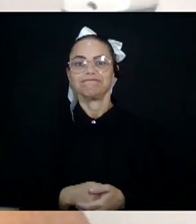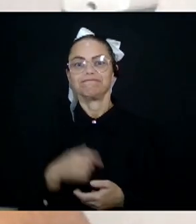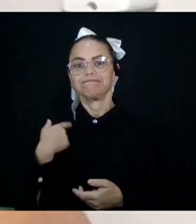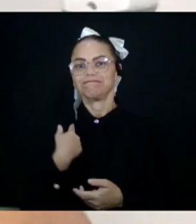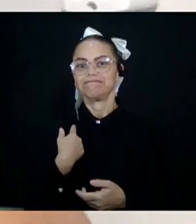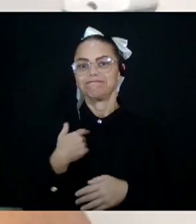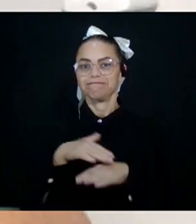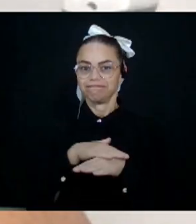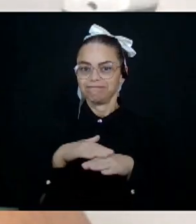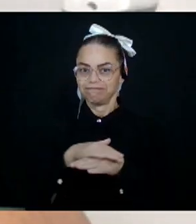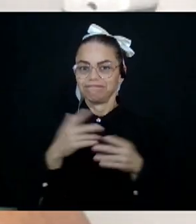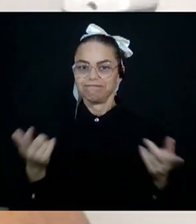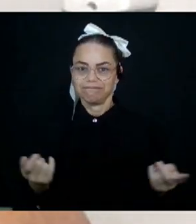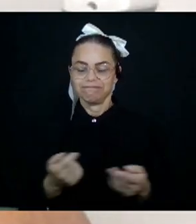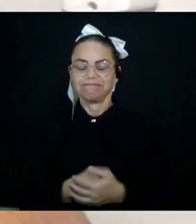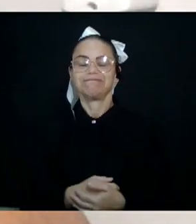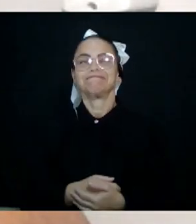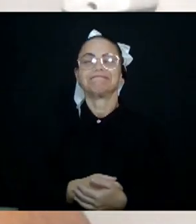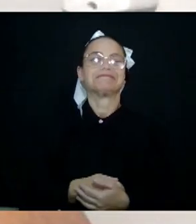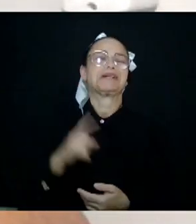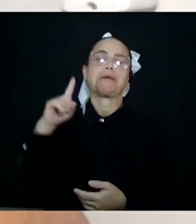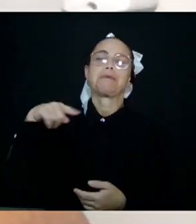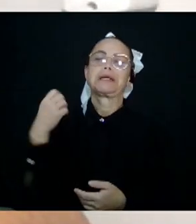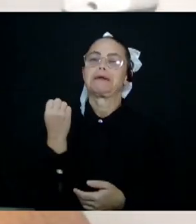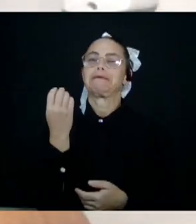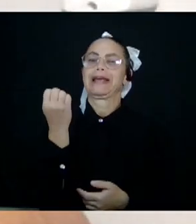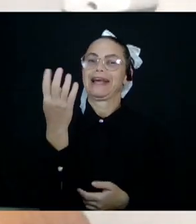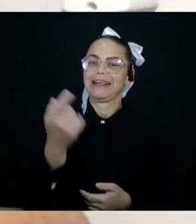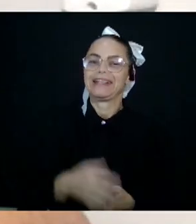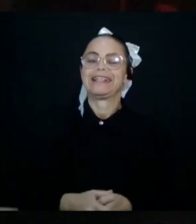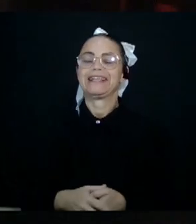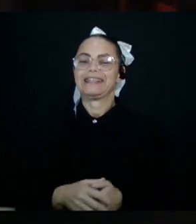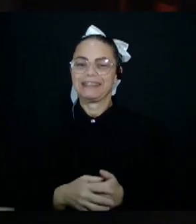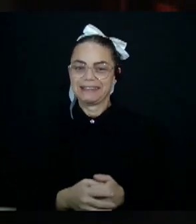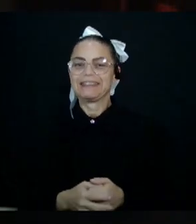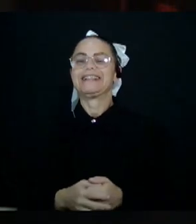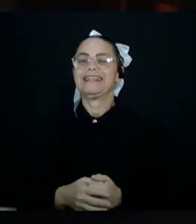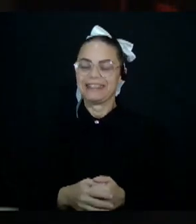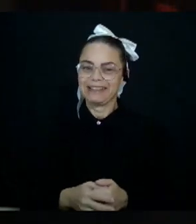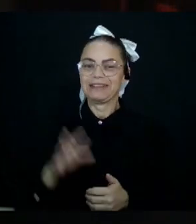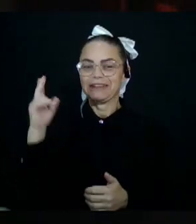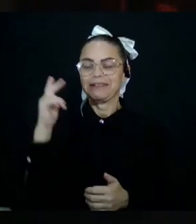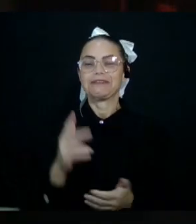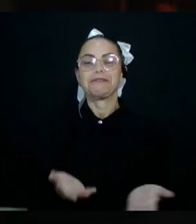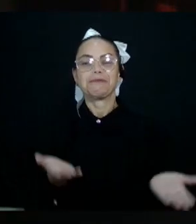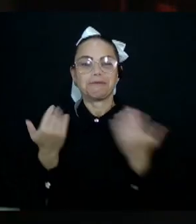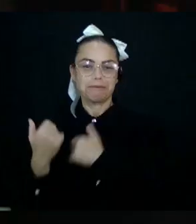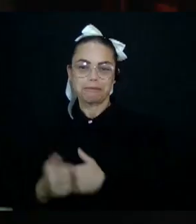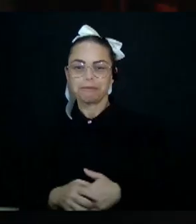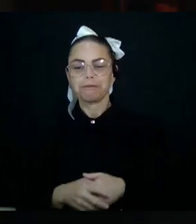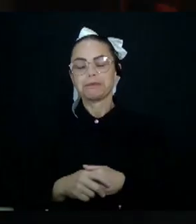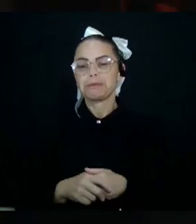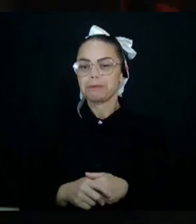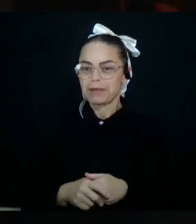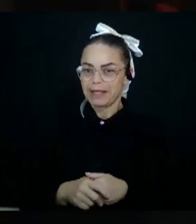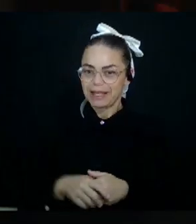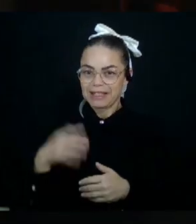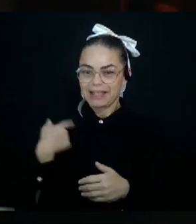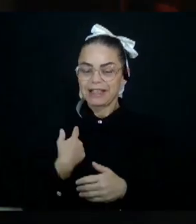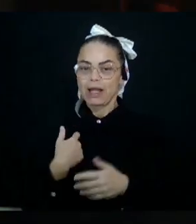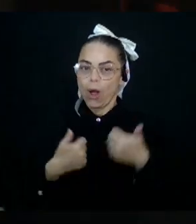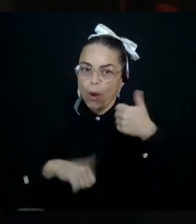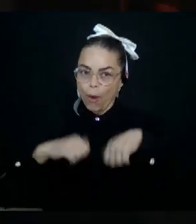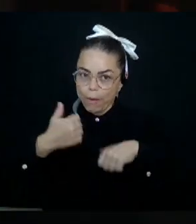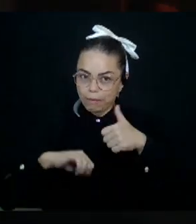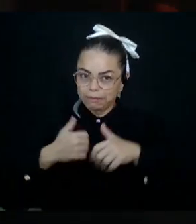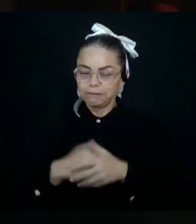essa ressaca pós-viagem e falar um pouquinho sobre essa sensação. Vamos lá, olha só, né? Uma pessoa que vai avaliar a nossa